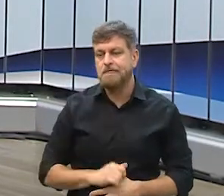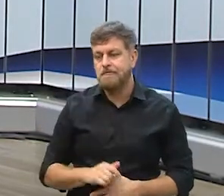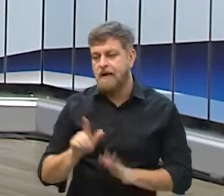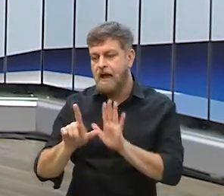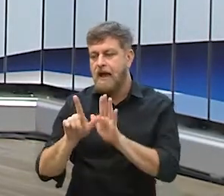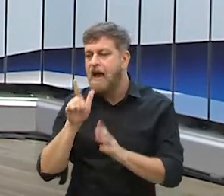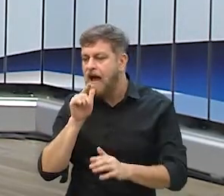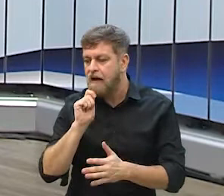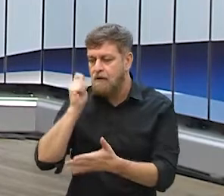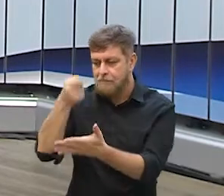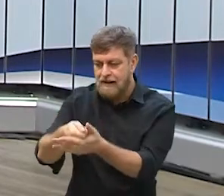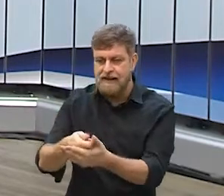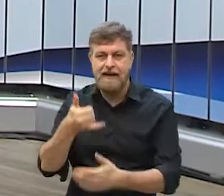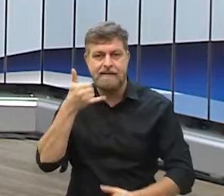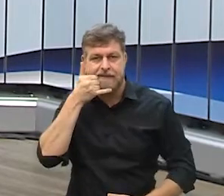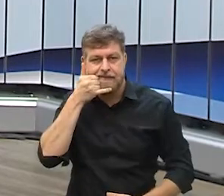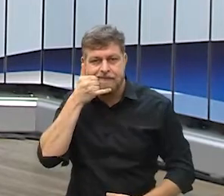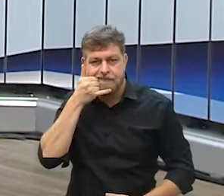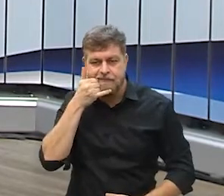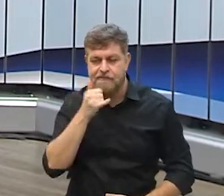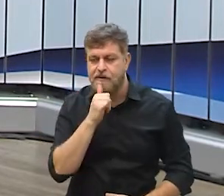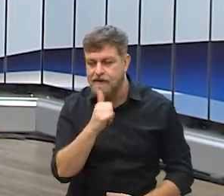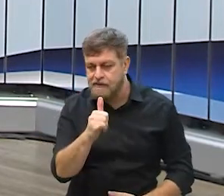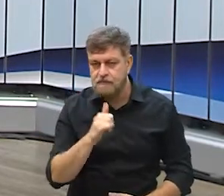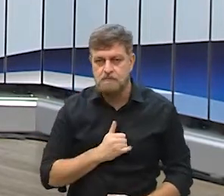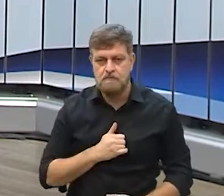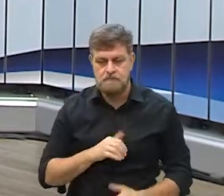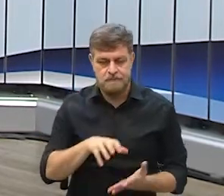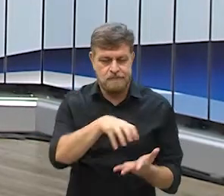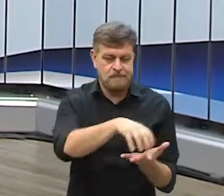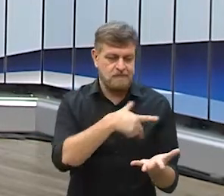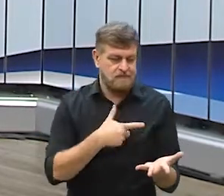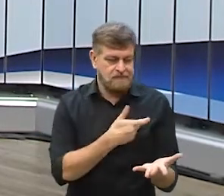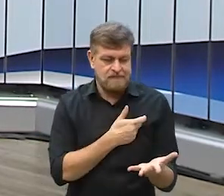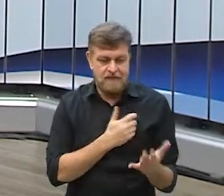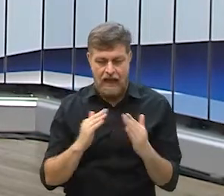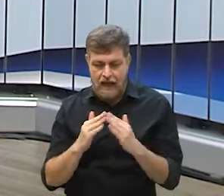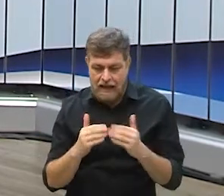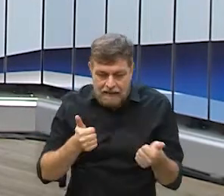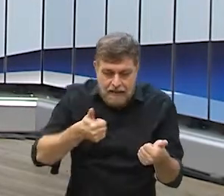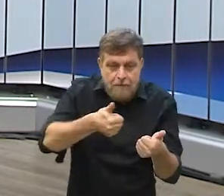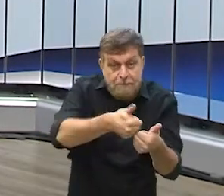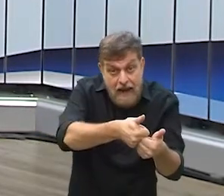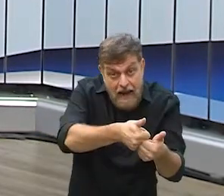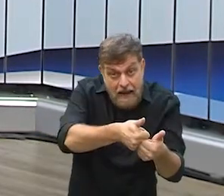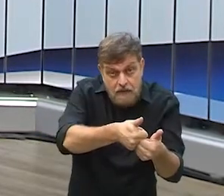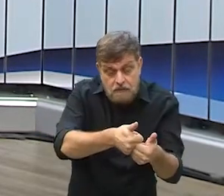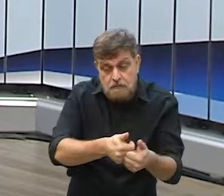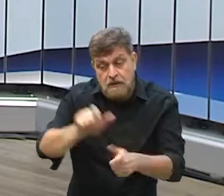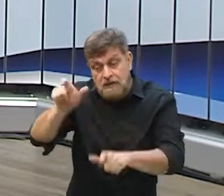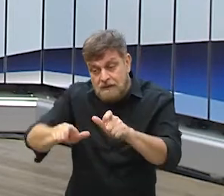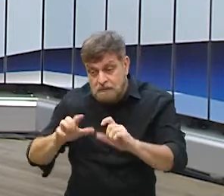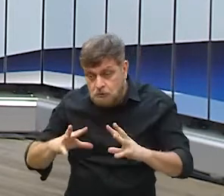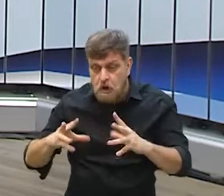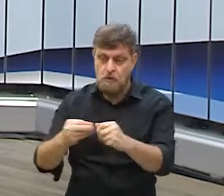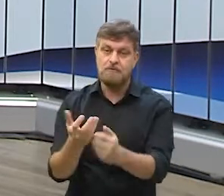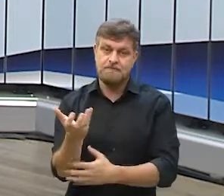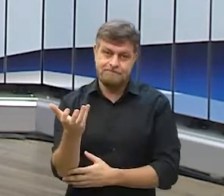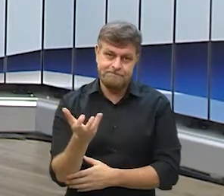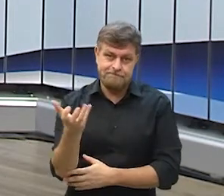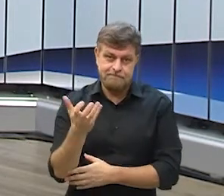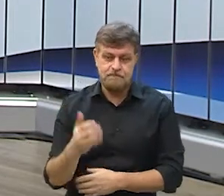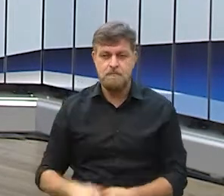de água, de luz, de telefone. Todo mundo quer ter um centro de saúde o mais próximo possível da sua residência. Mas então sobre